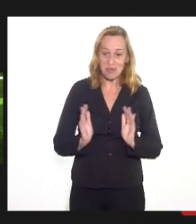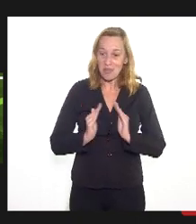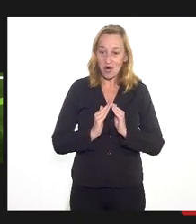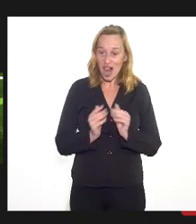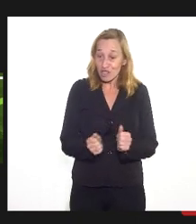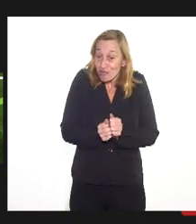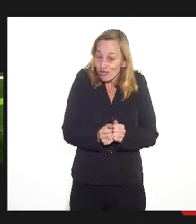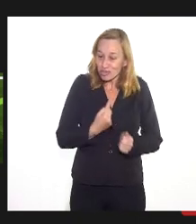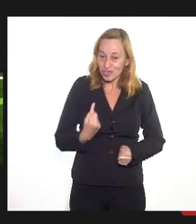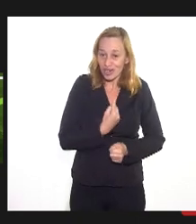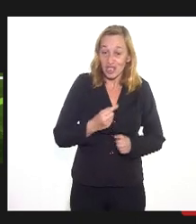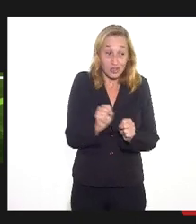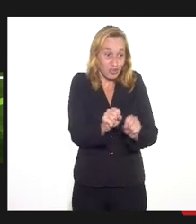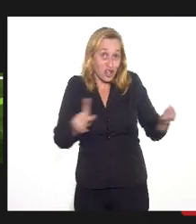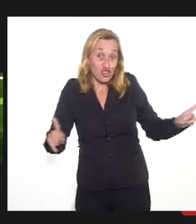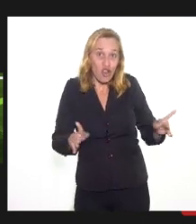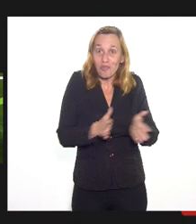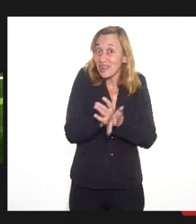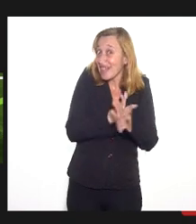não tem shopping,